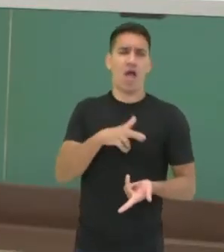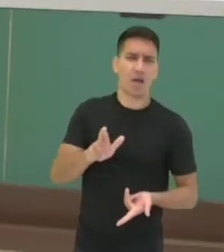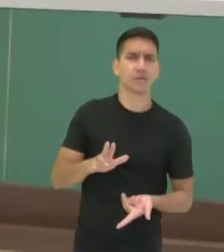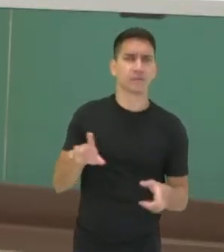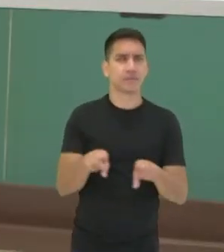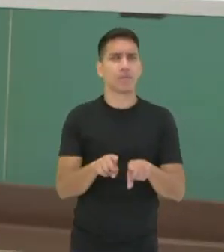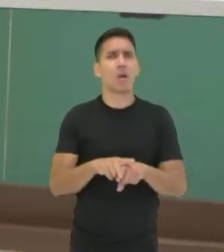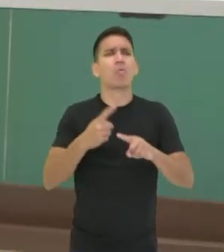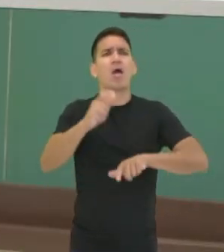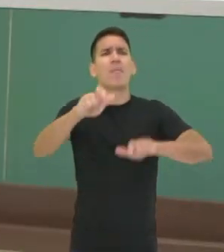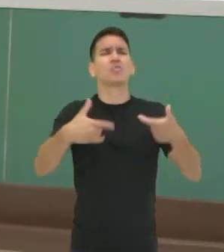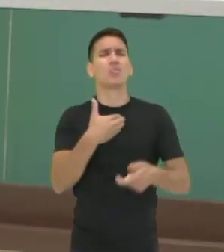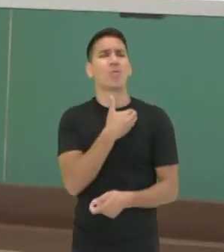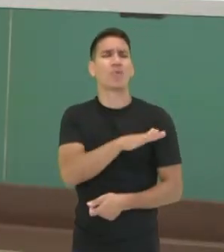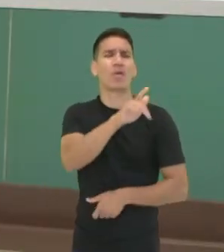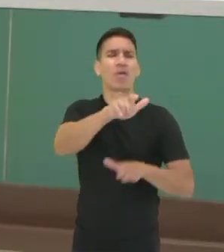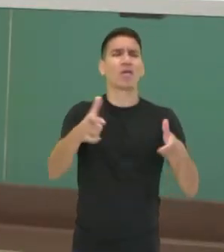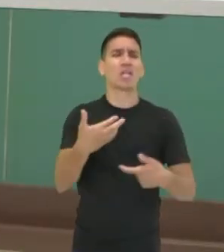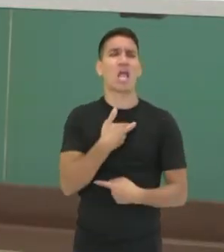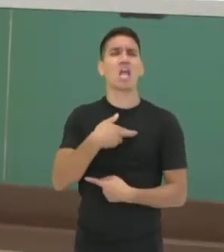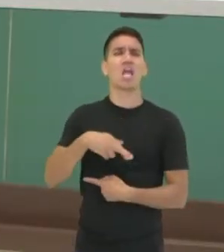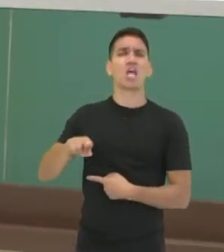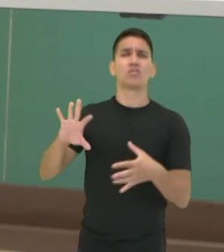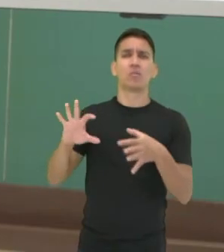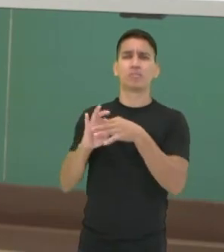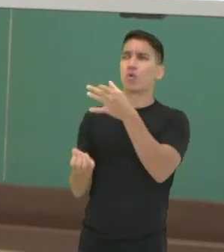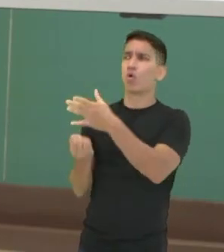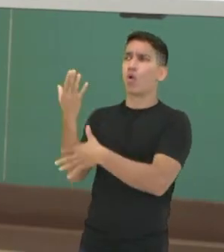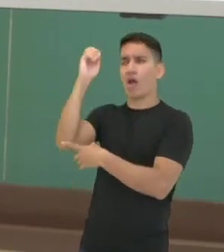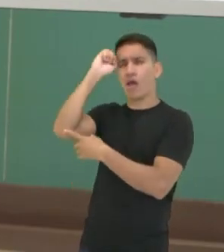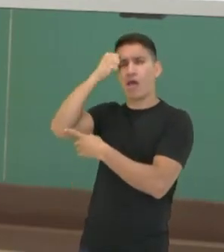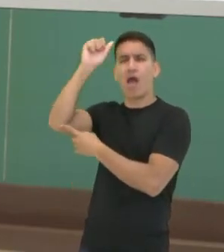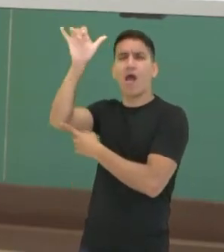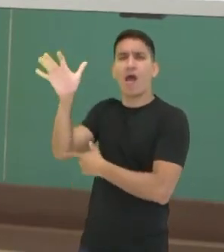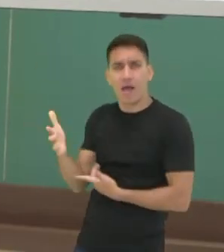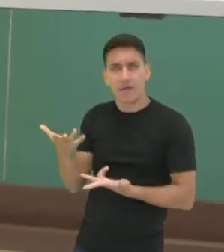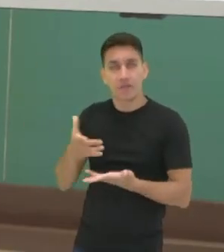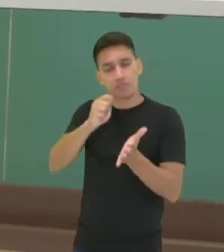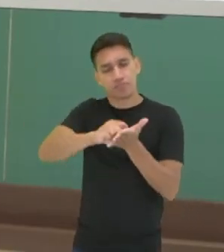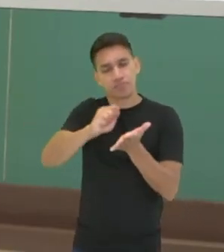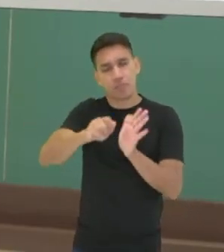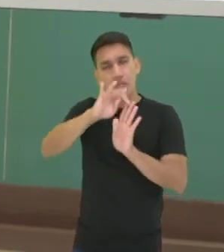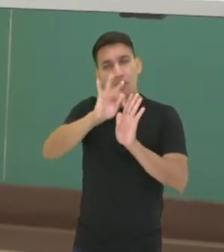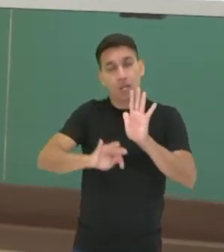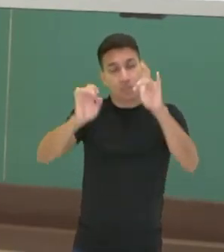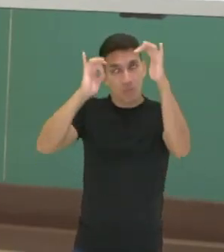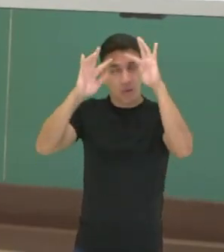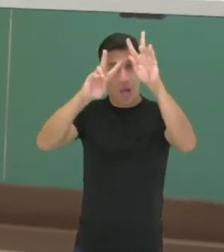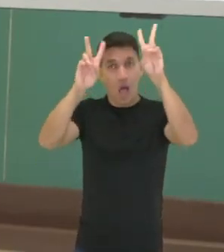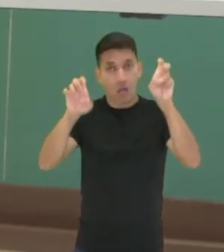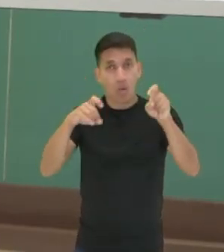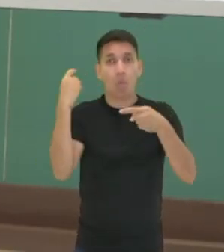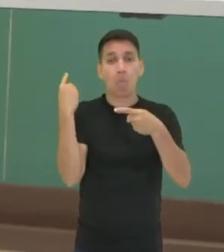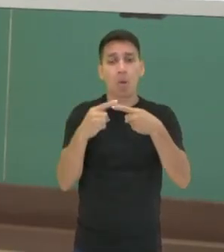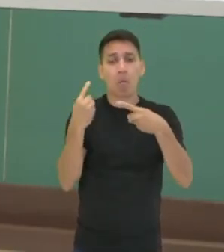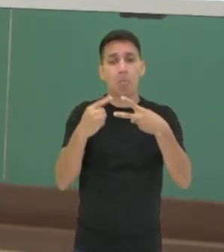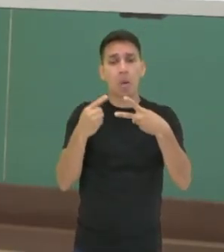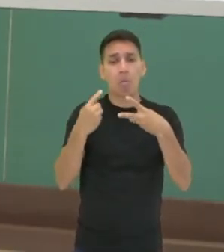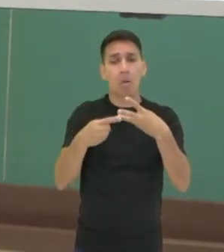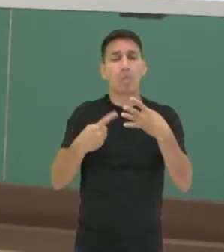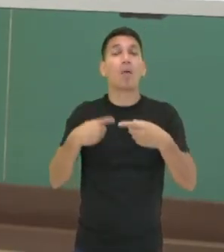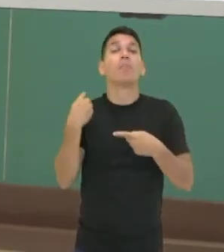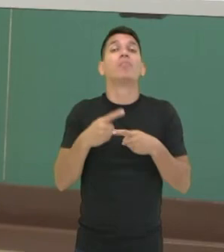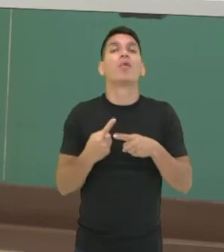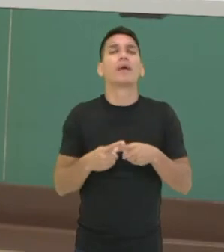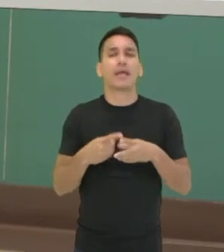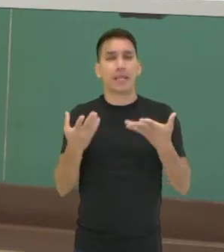pessoas a terem preconceito com as religiões de matriz africana? Escreva um texto refletindo, além de quais os motivos, como nós